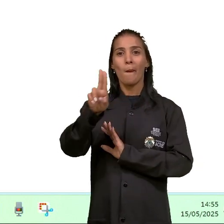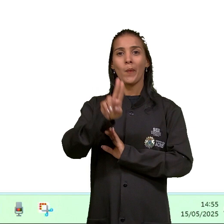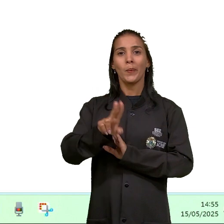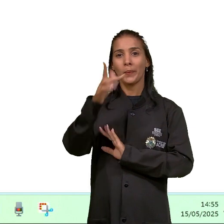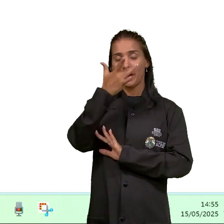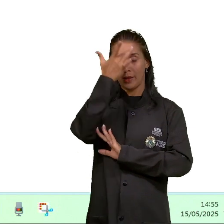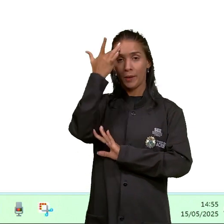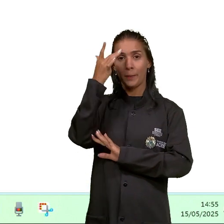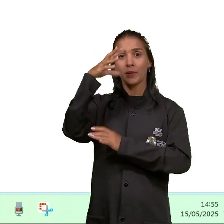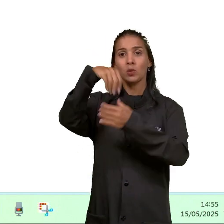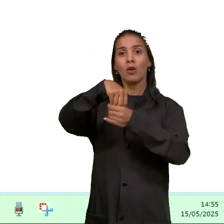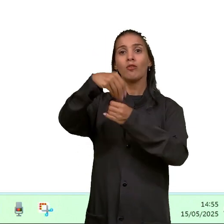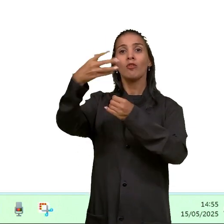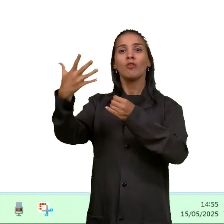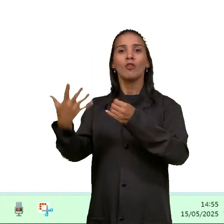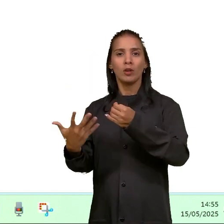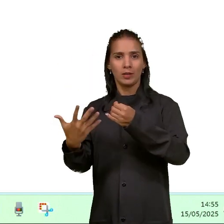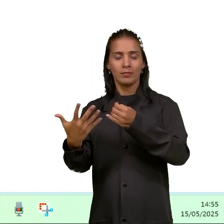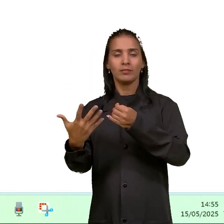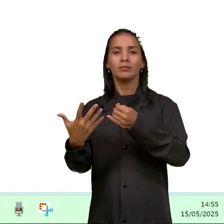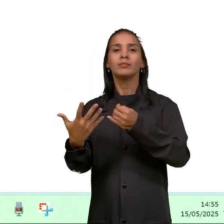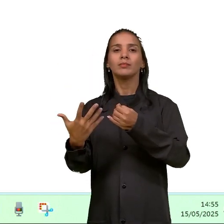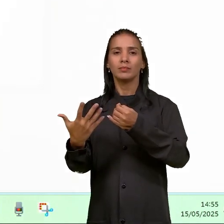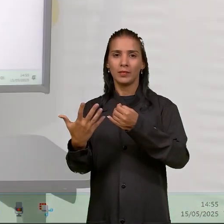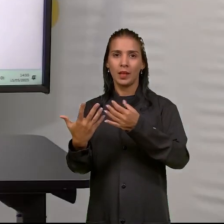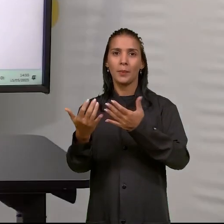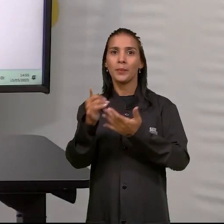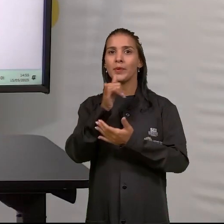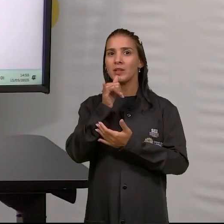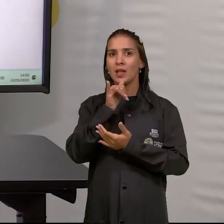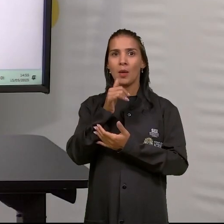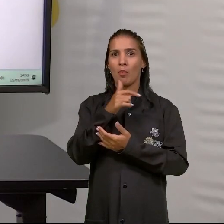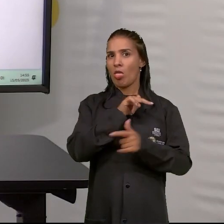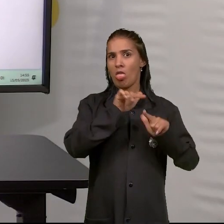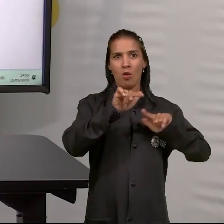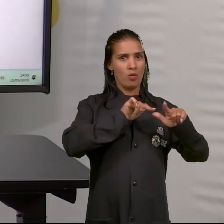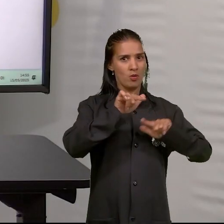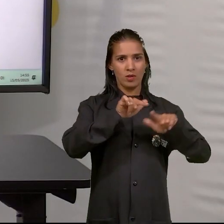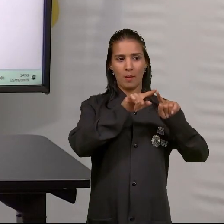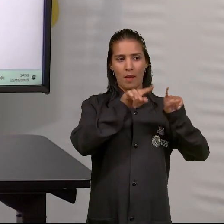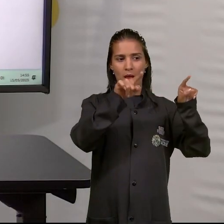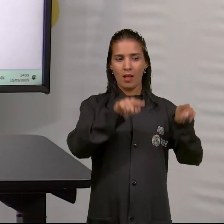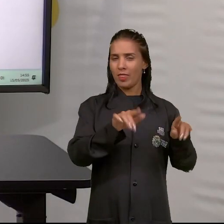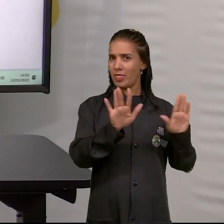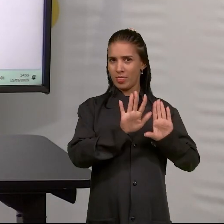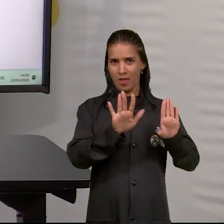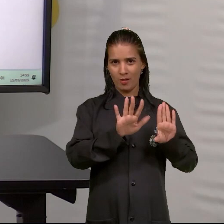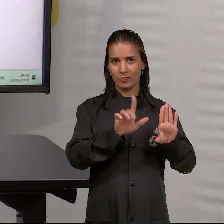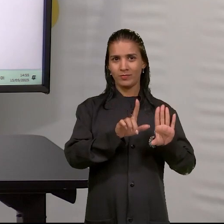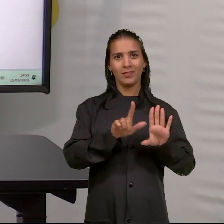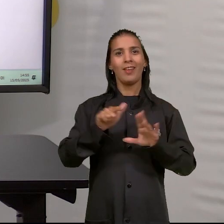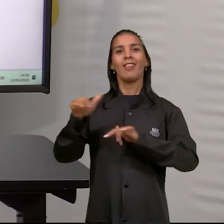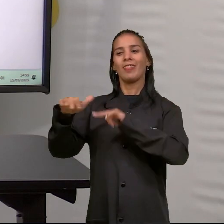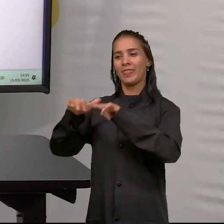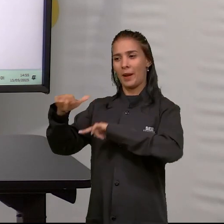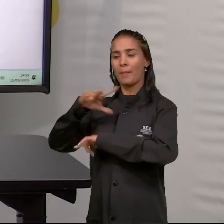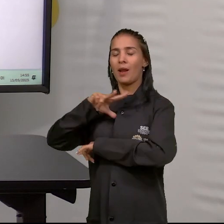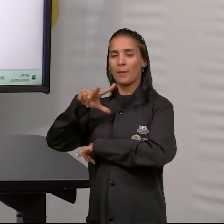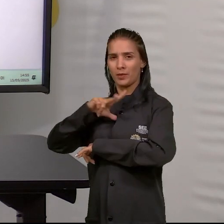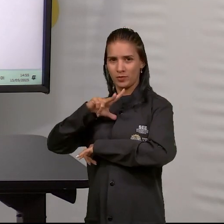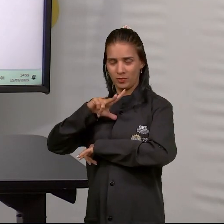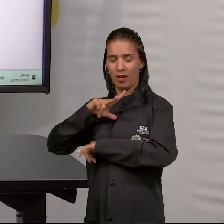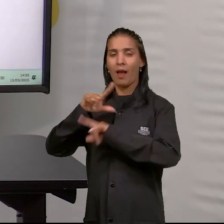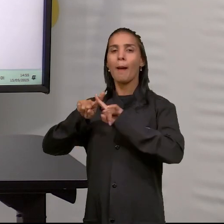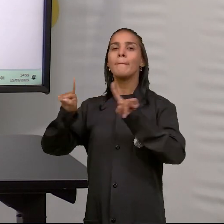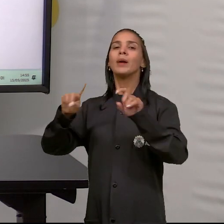pessoa que está fora do ambiente do governo, ali das secretarias, que não faz parte de nenhum órgão do